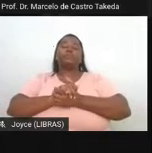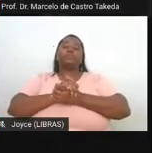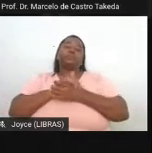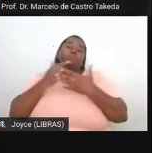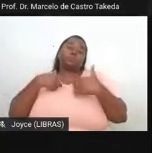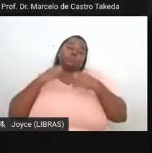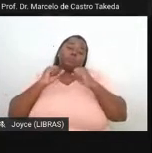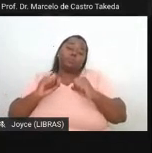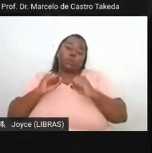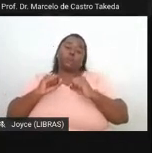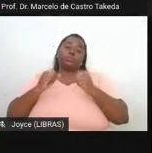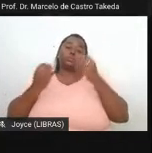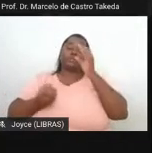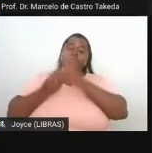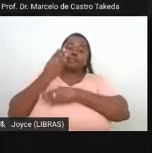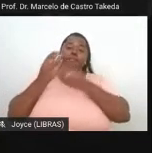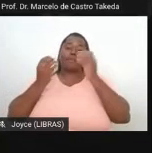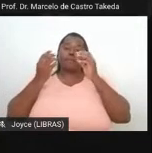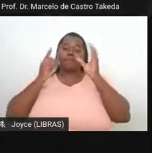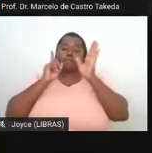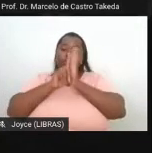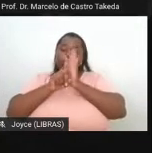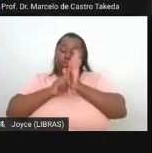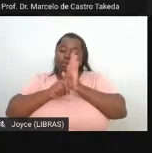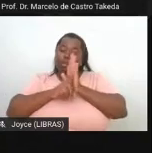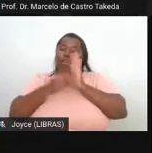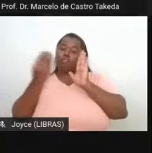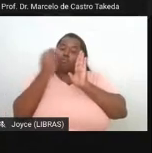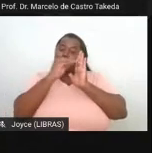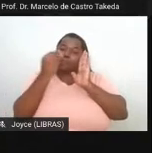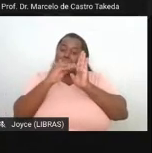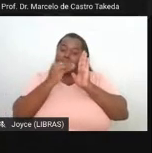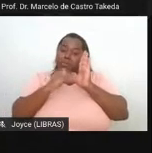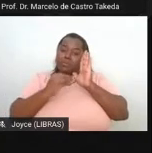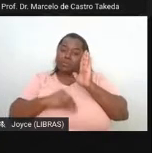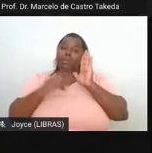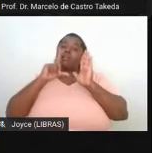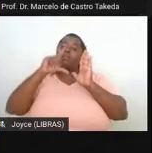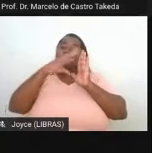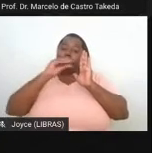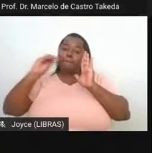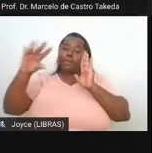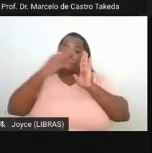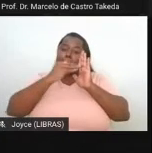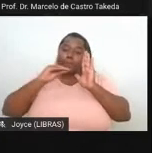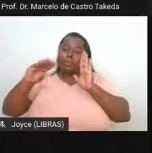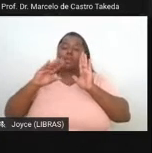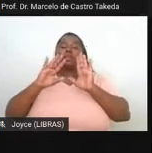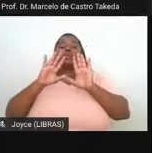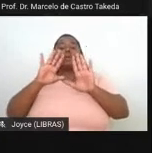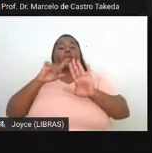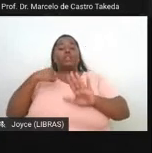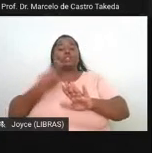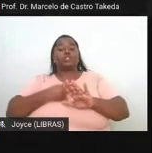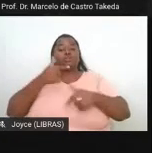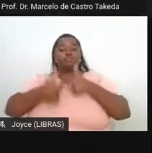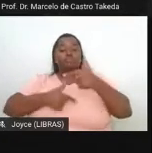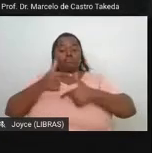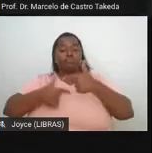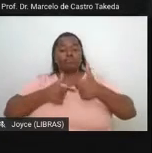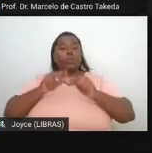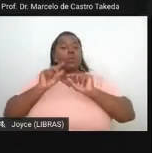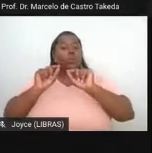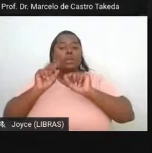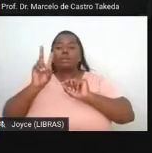inserção disso no próprio questionário. Não é assim que a gente tem trabalhado. A gente tem trabalhado sempre a partir de um banco de